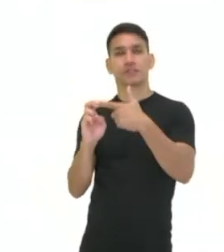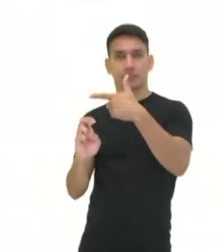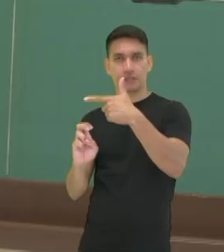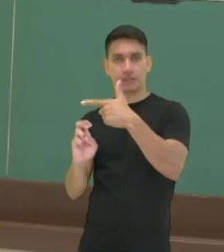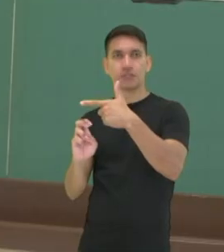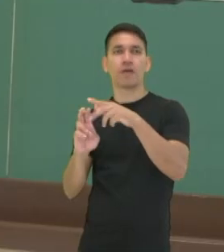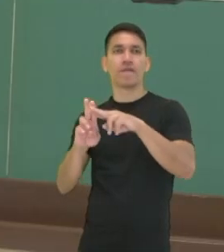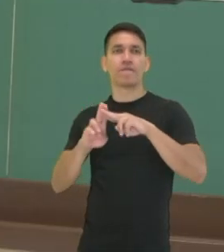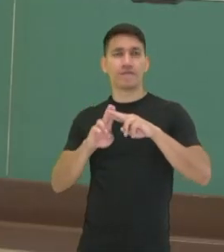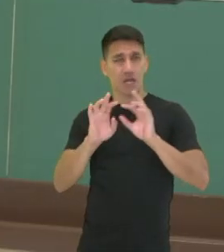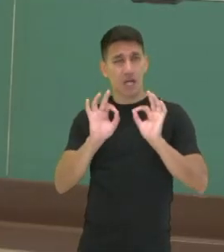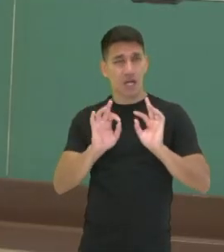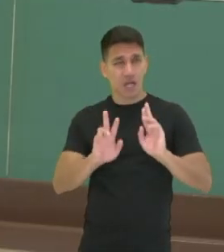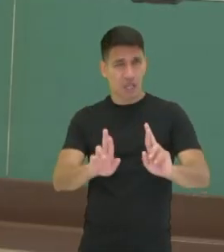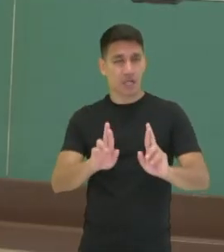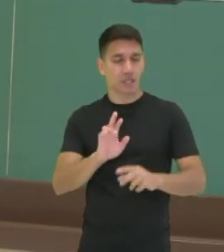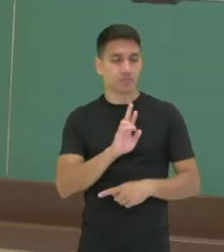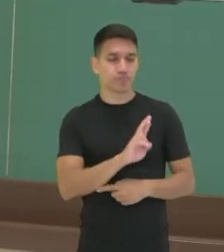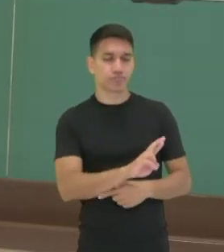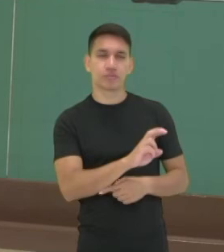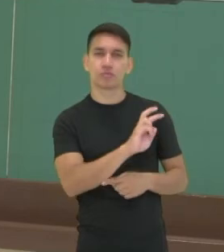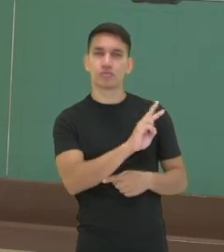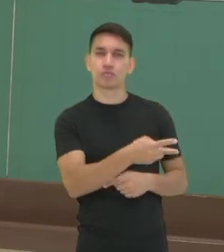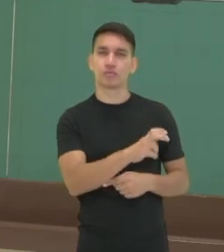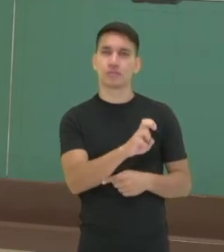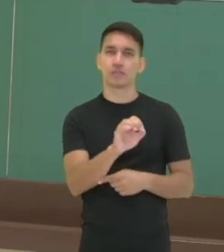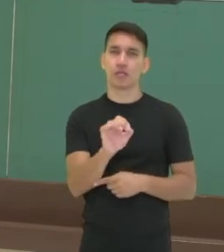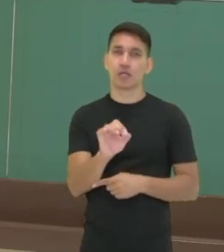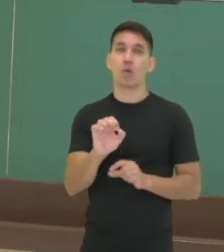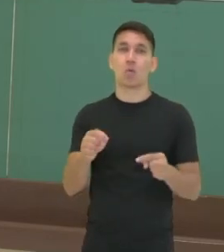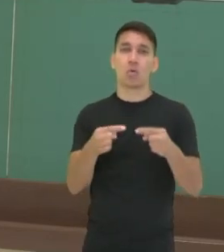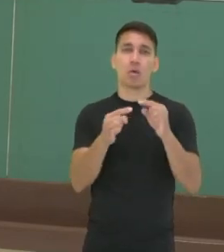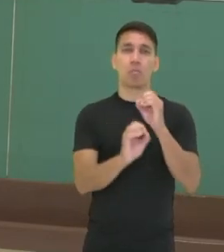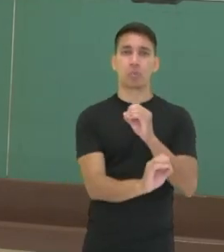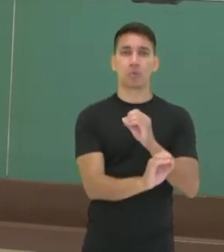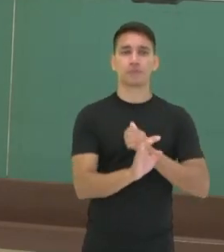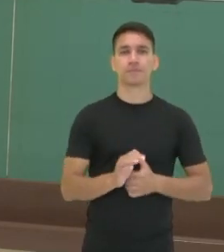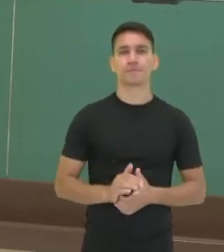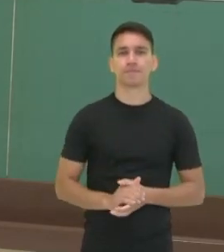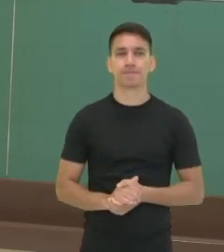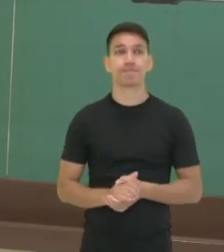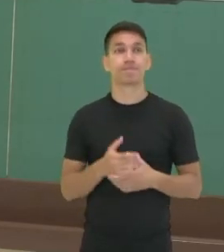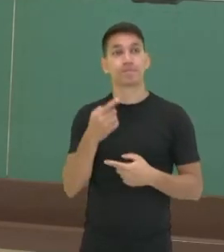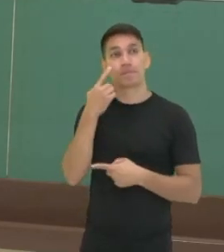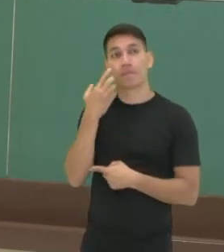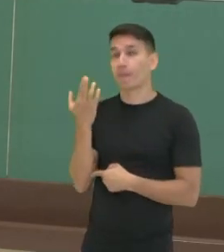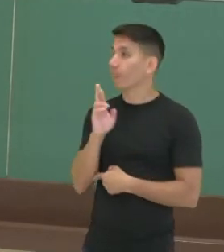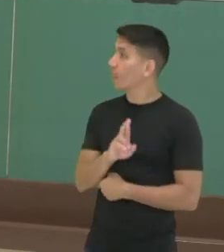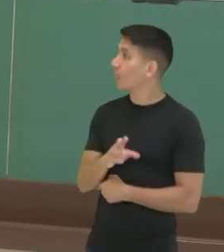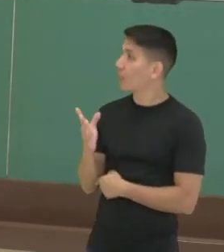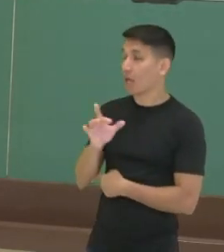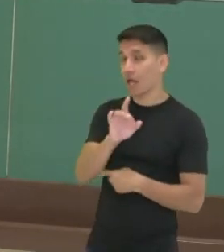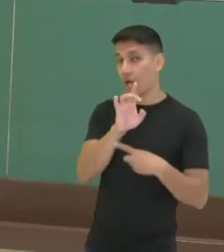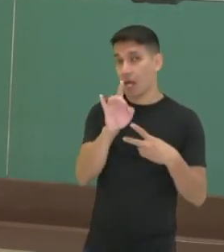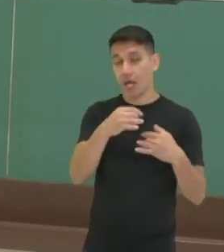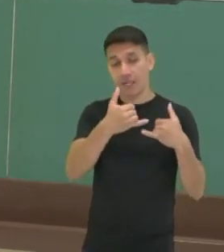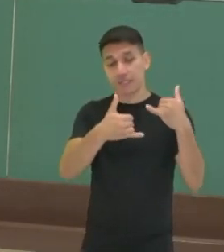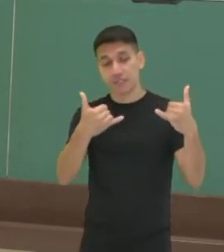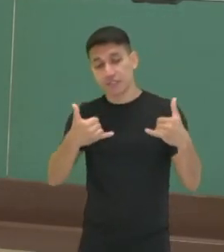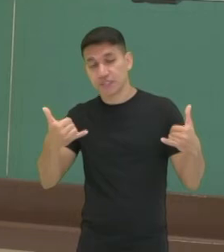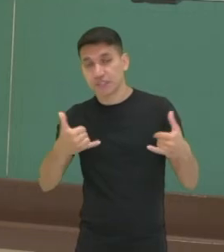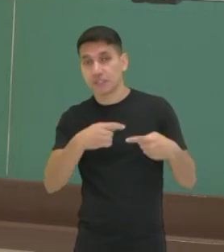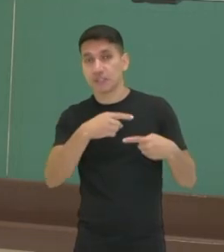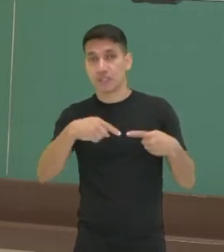2.500 certinho, exatamente ali o resultado, e vai deixar o resto zero, tá bom? Então, a resposta é, cada carretel custou quanto?